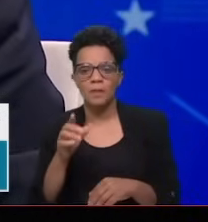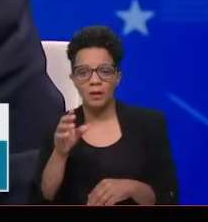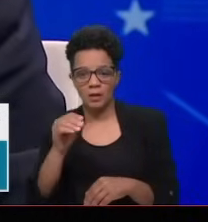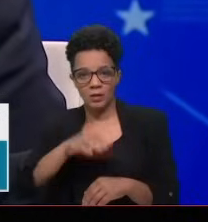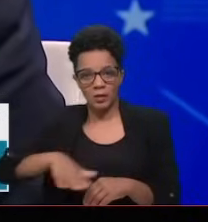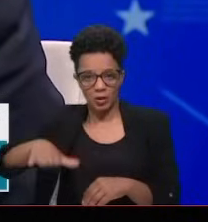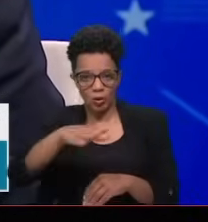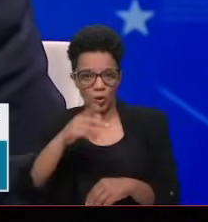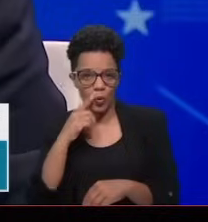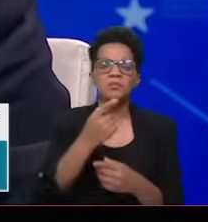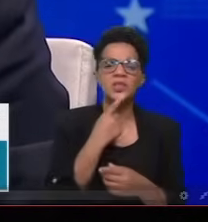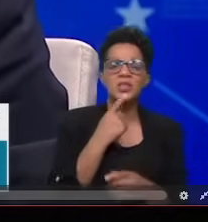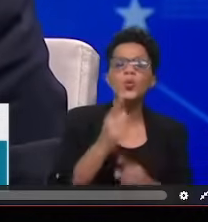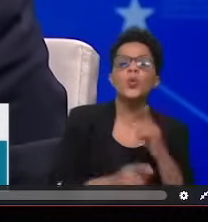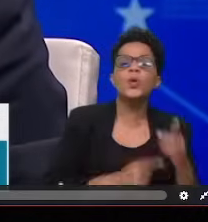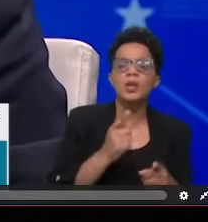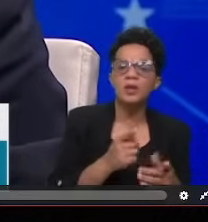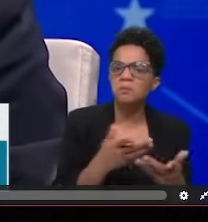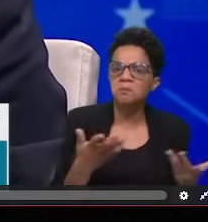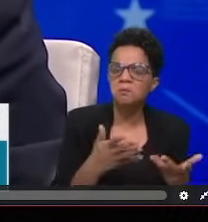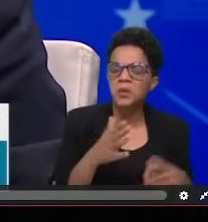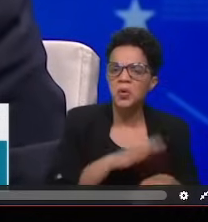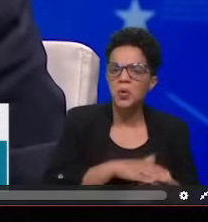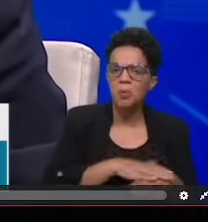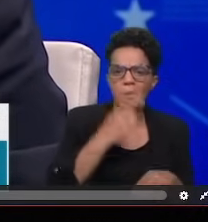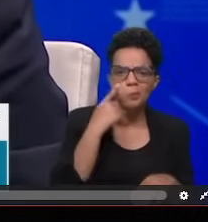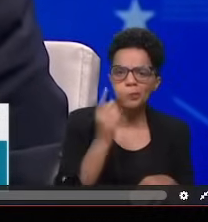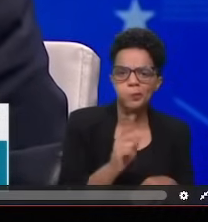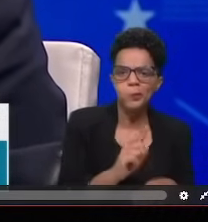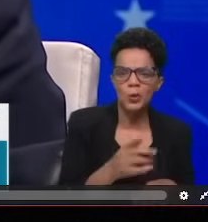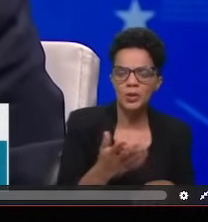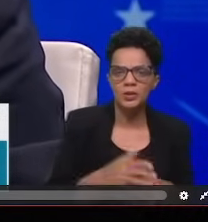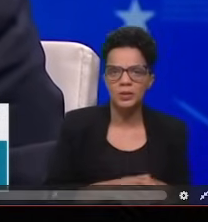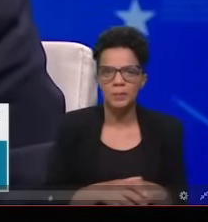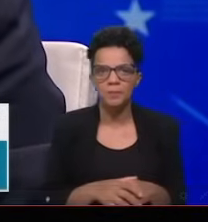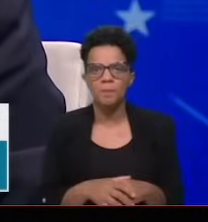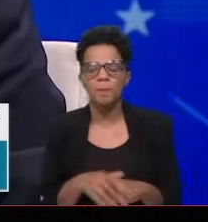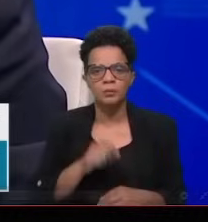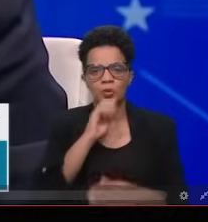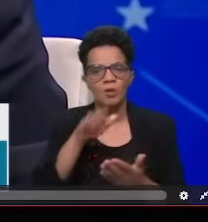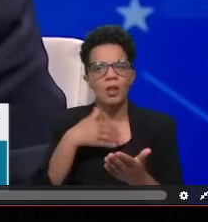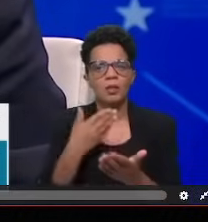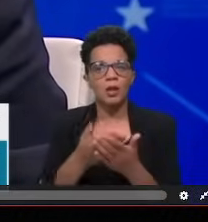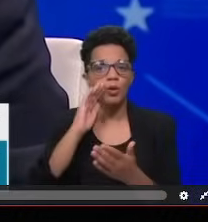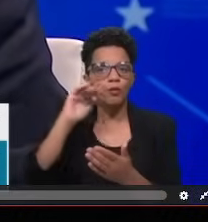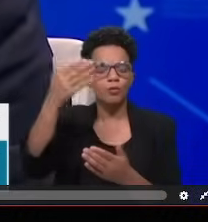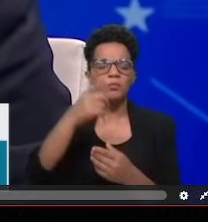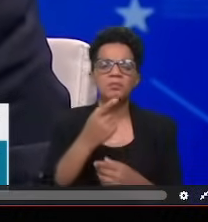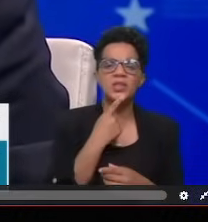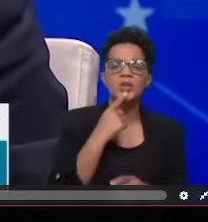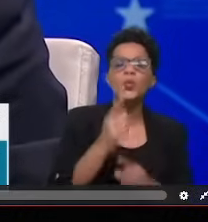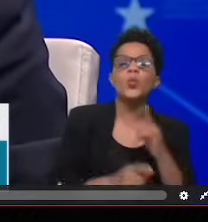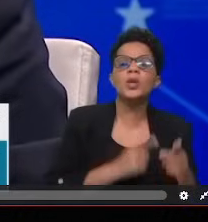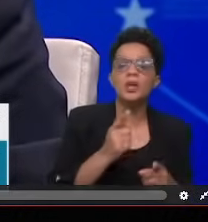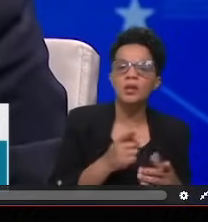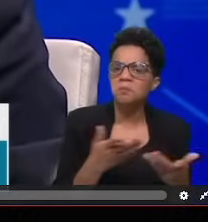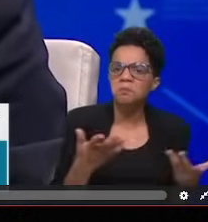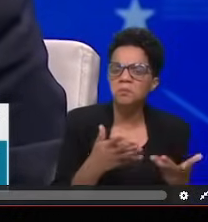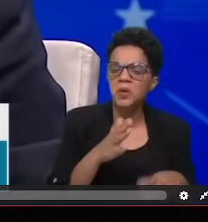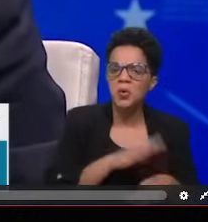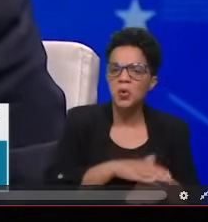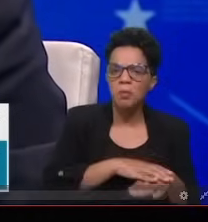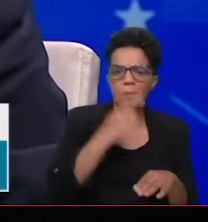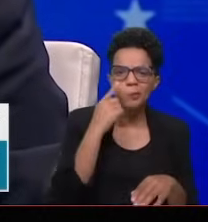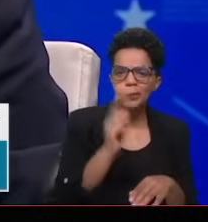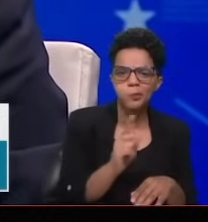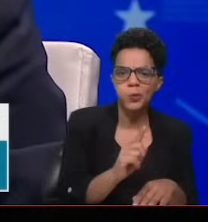Ucrânia Total como não tem se calhar tanto ábito integridade territorial da Ucrânia isso traduzia-se em quê para quem não tem se